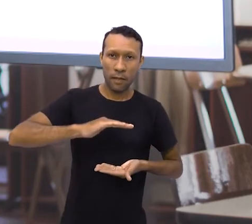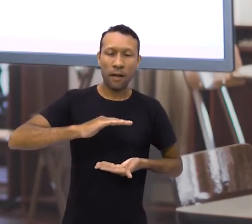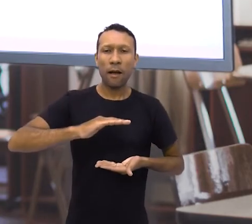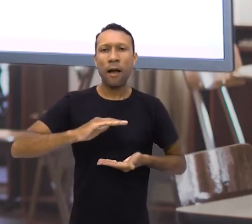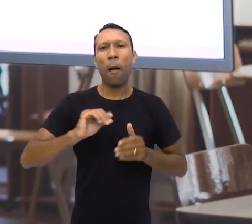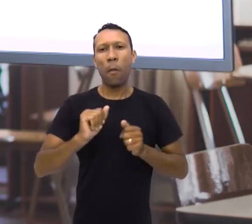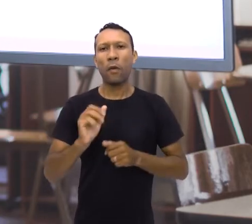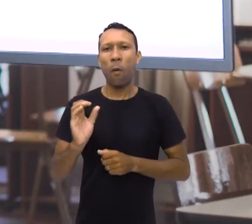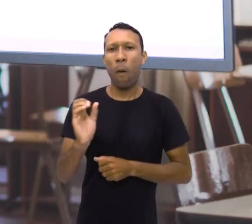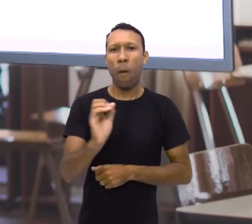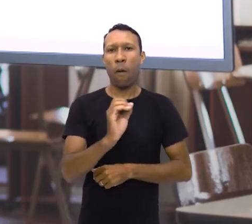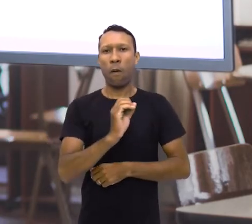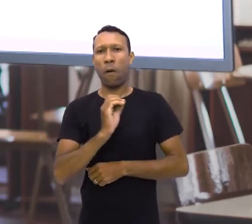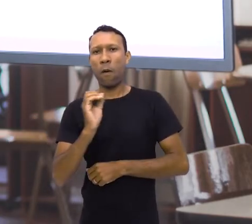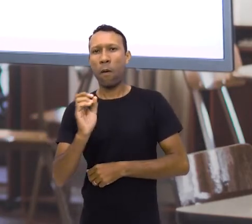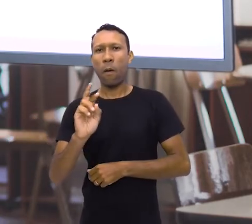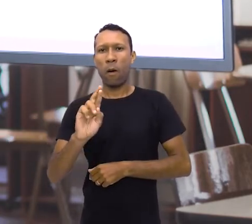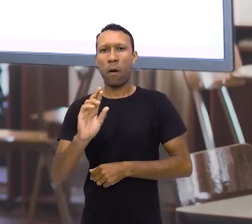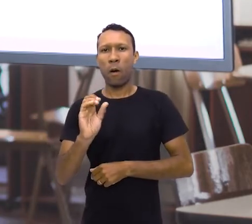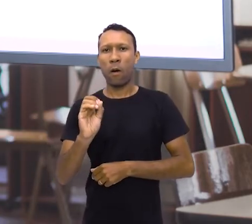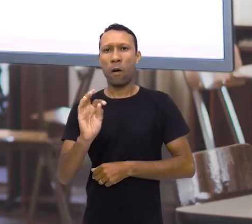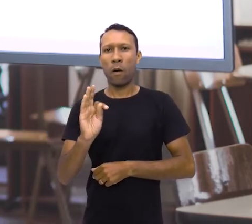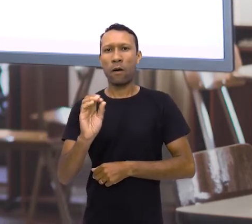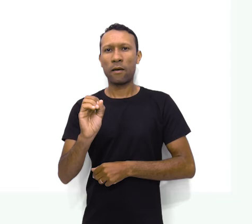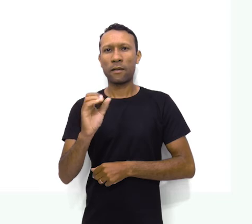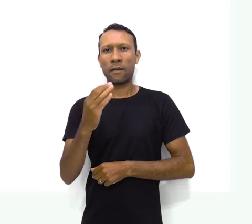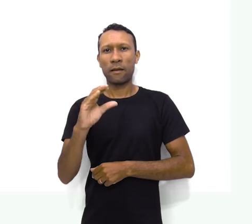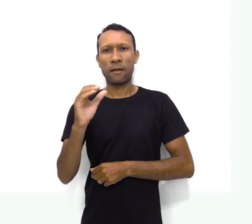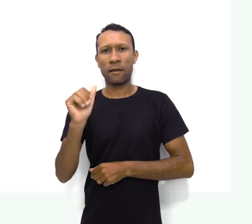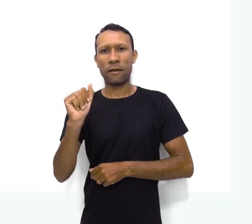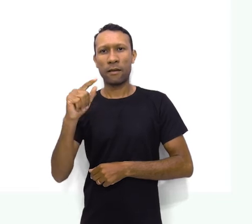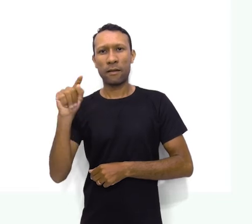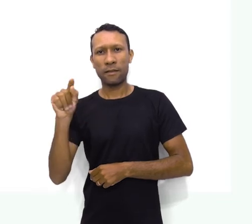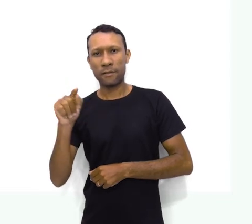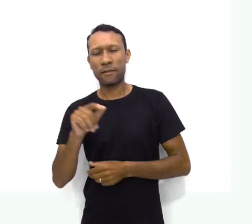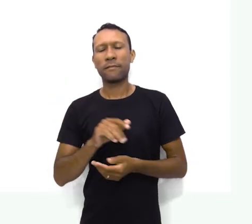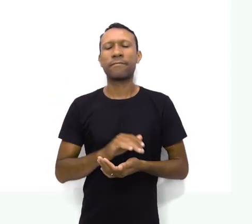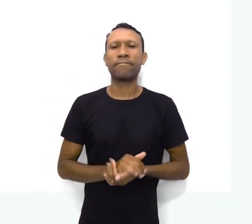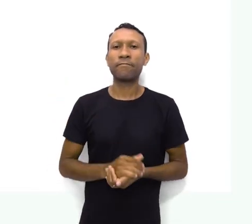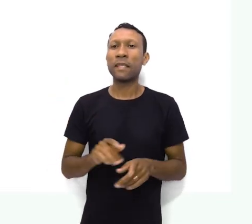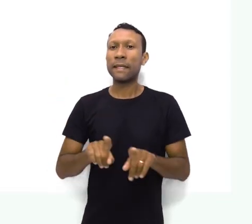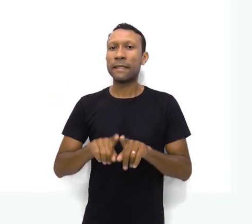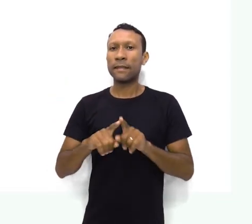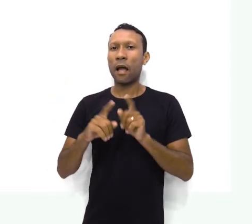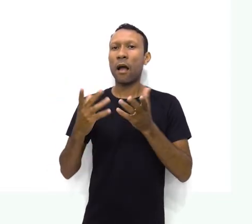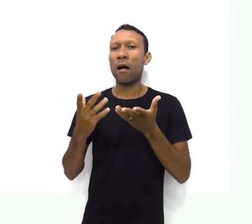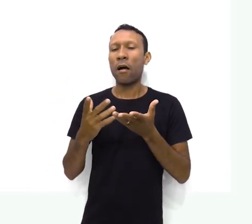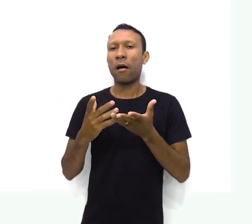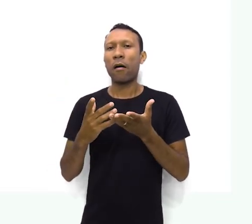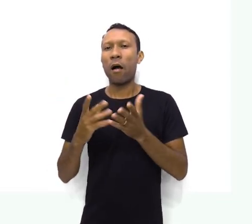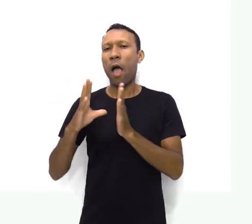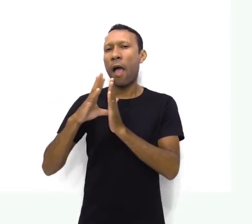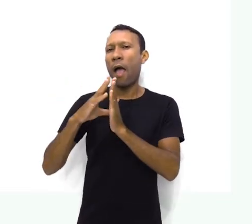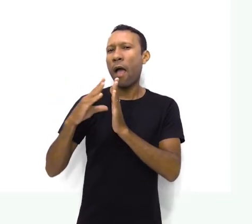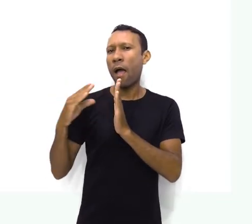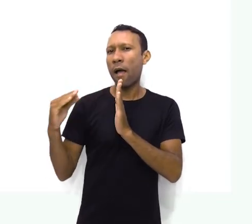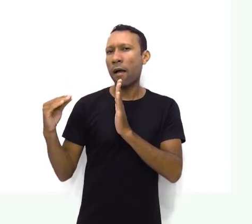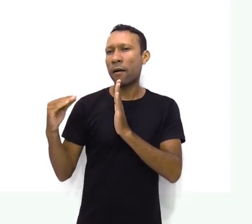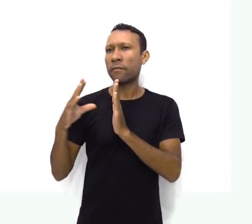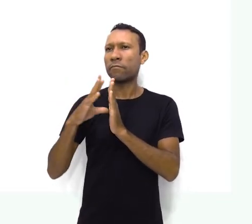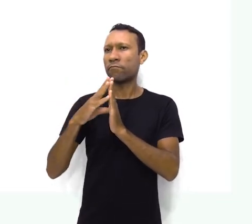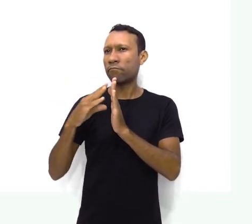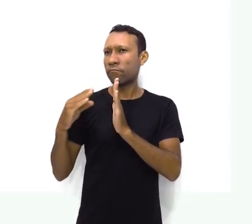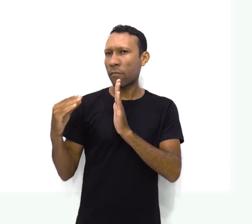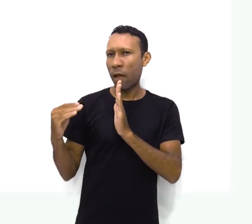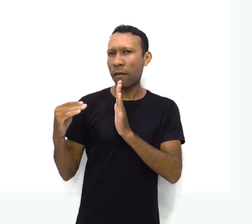em cima. Então houve um giro nessa imagem. Na reflexão, a simetria de reflexão ocorre quando o objeto é espelhado em torno de um